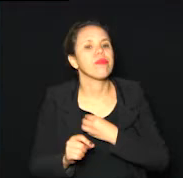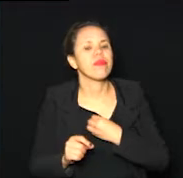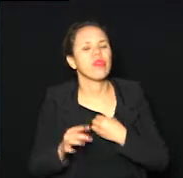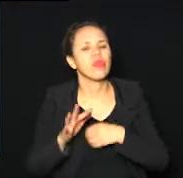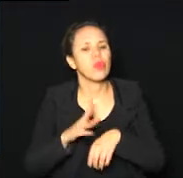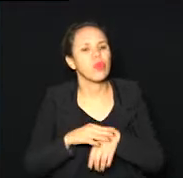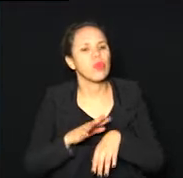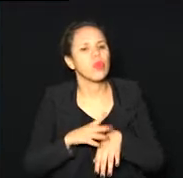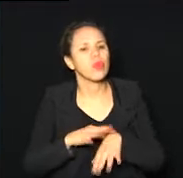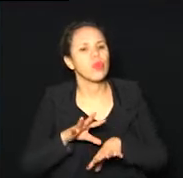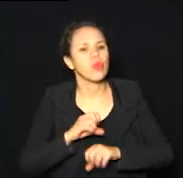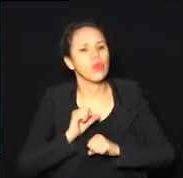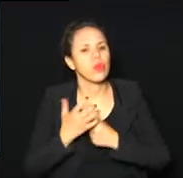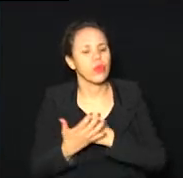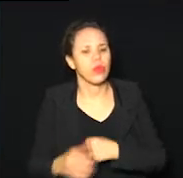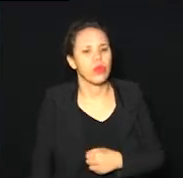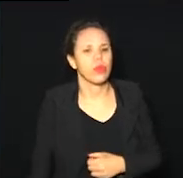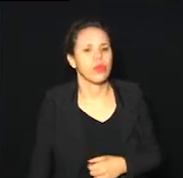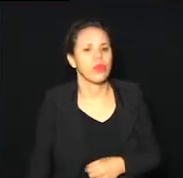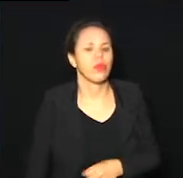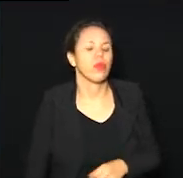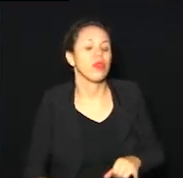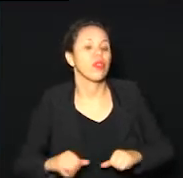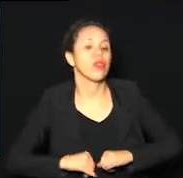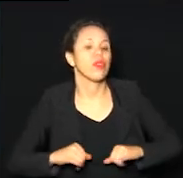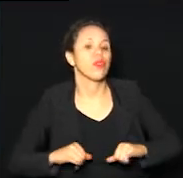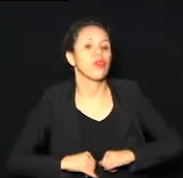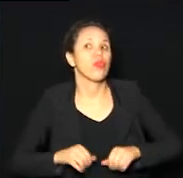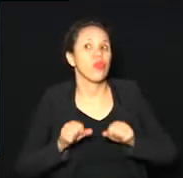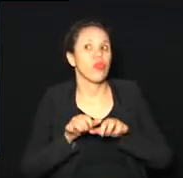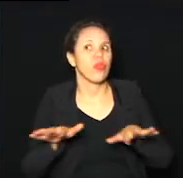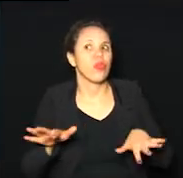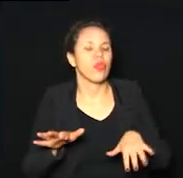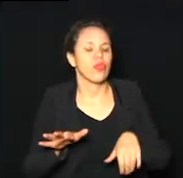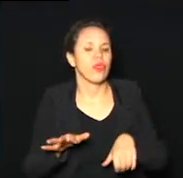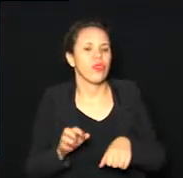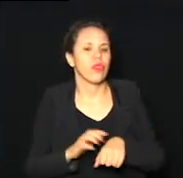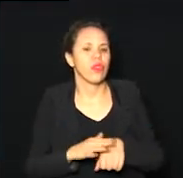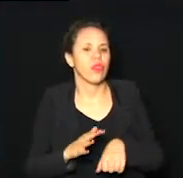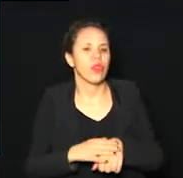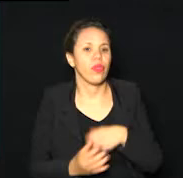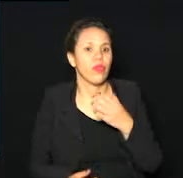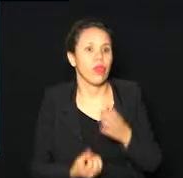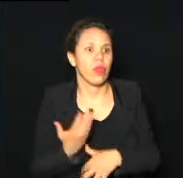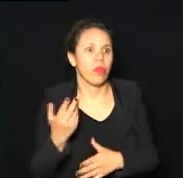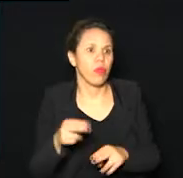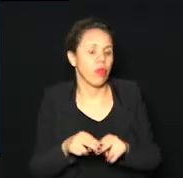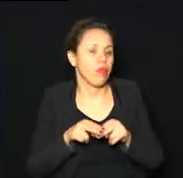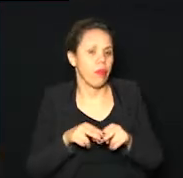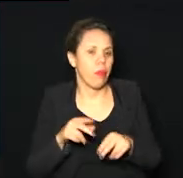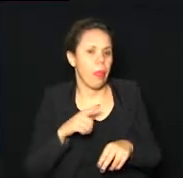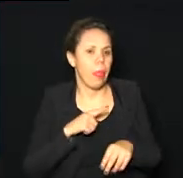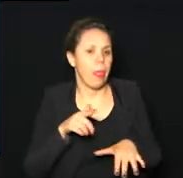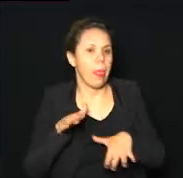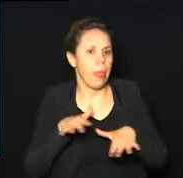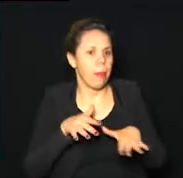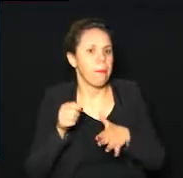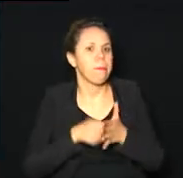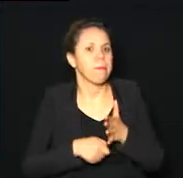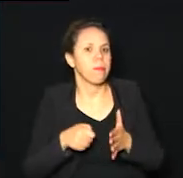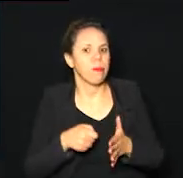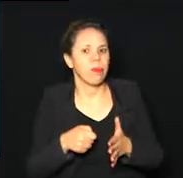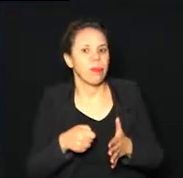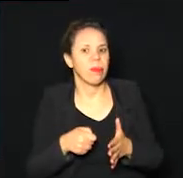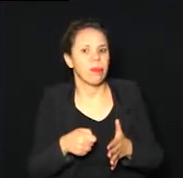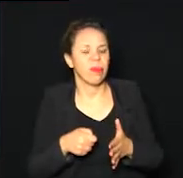doente com a Covid-19 ou quem está sofrendo com essa pandemia que vem ocorrendo. Portanto, há uma movimentação